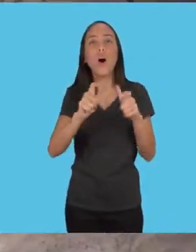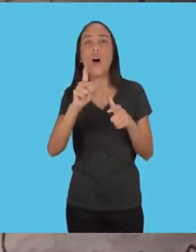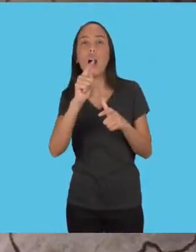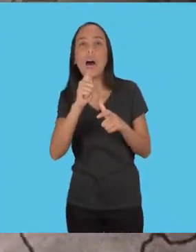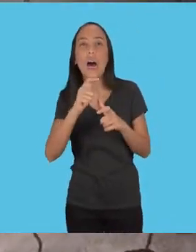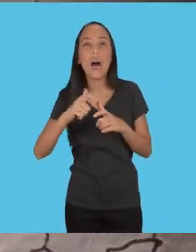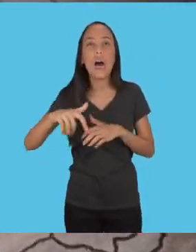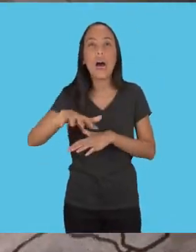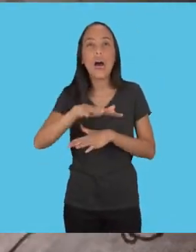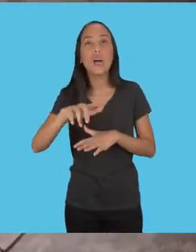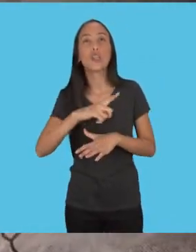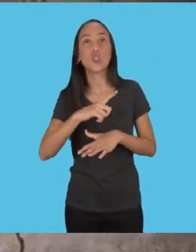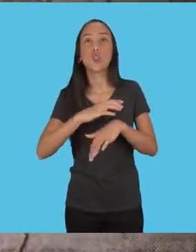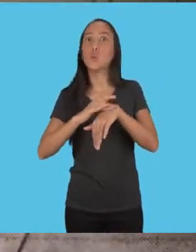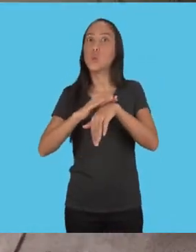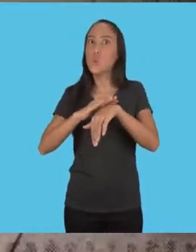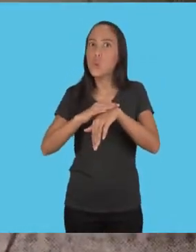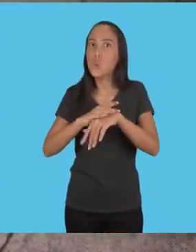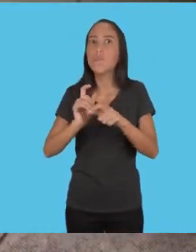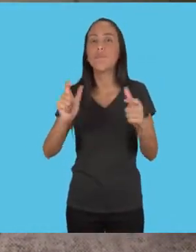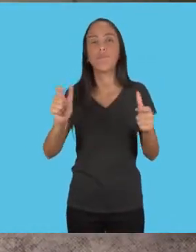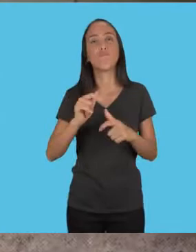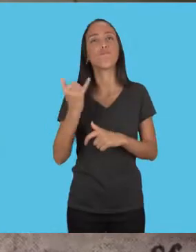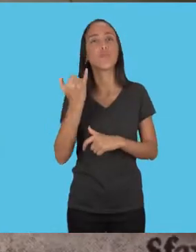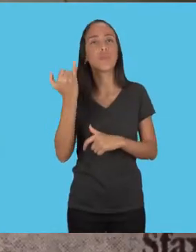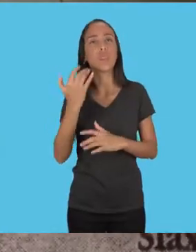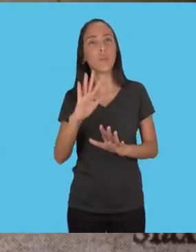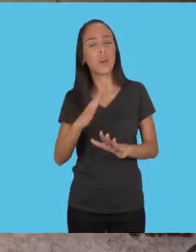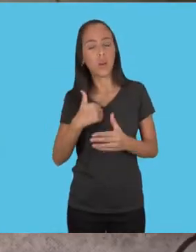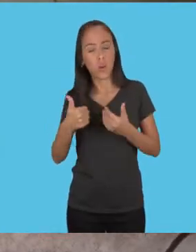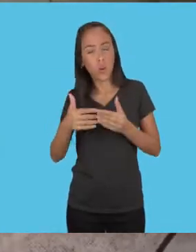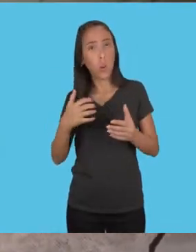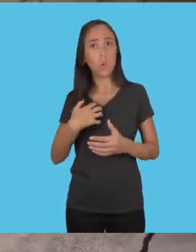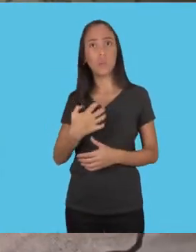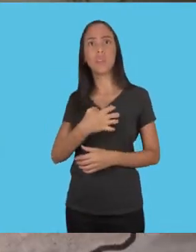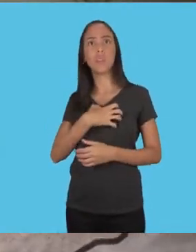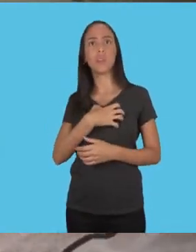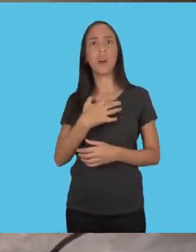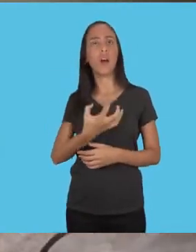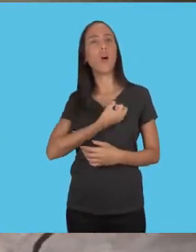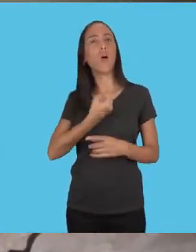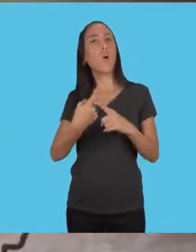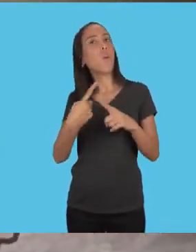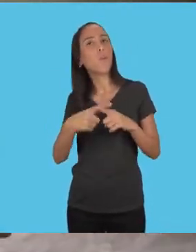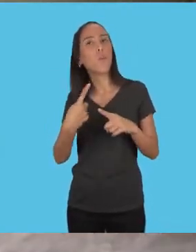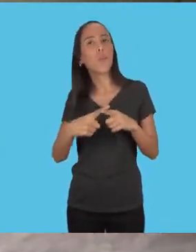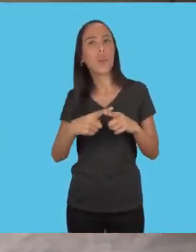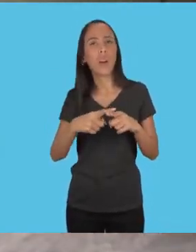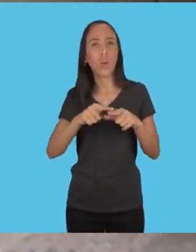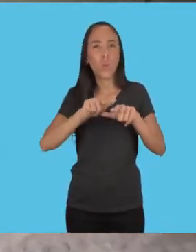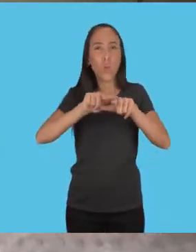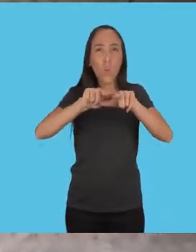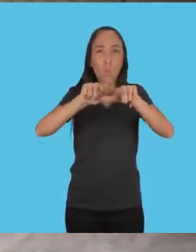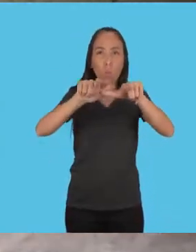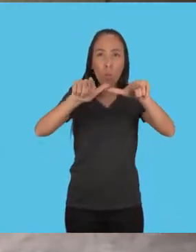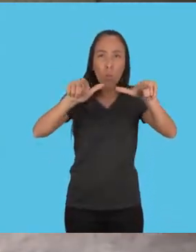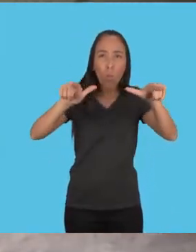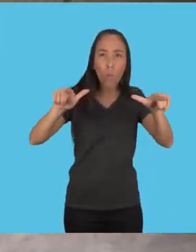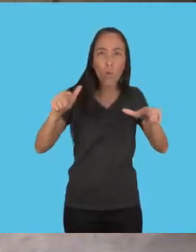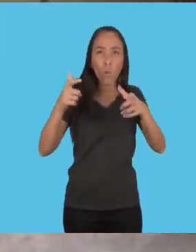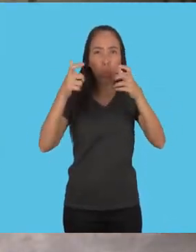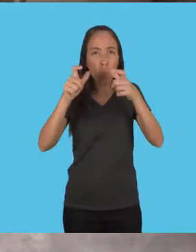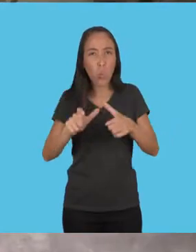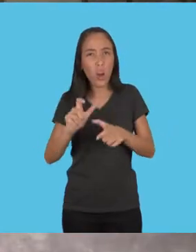doença eram mais importantes. No começo eu fiquei um pouco assustado. Aquela paisagem insólita, aquele ambiente